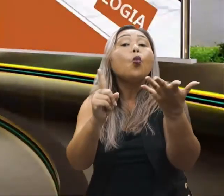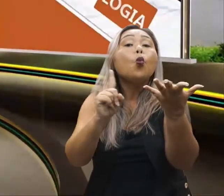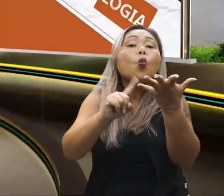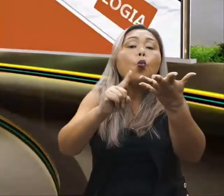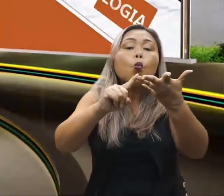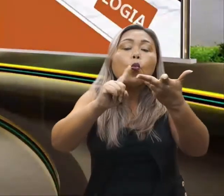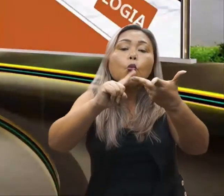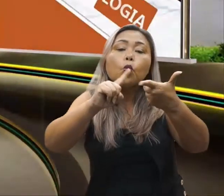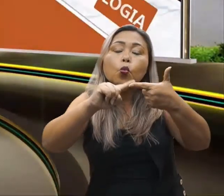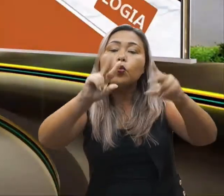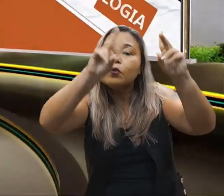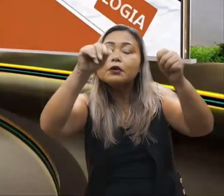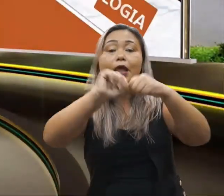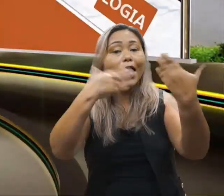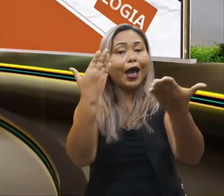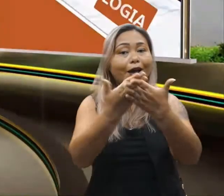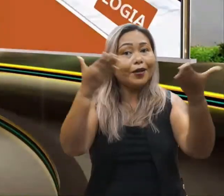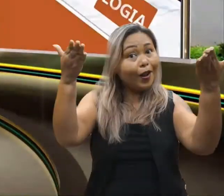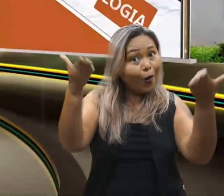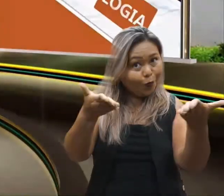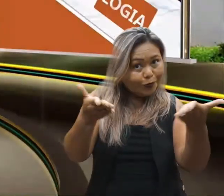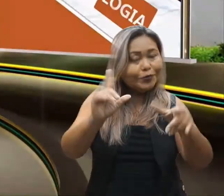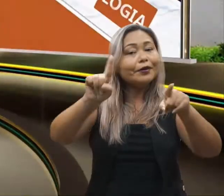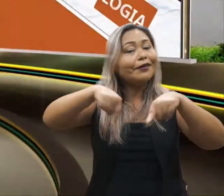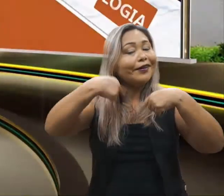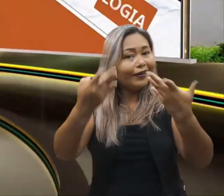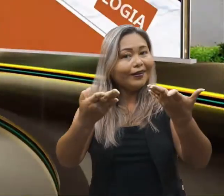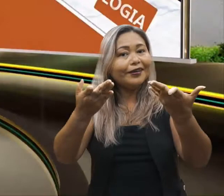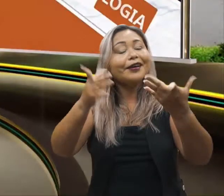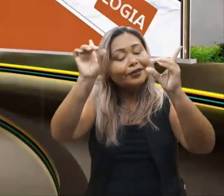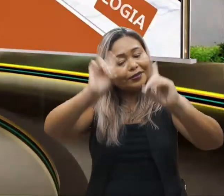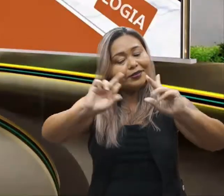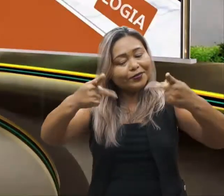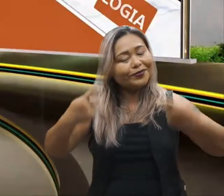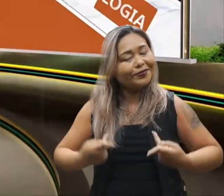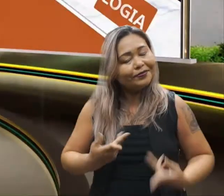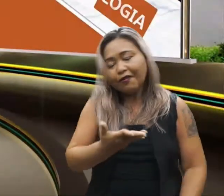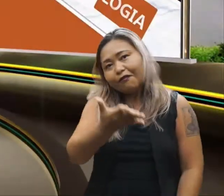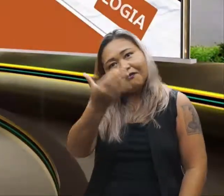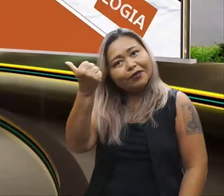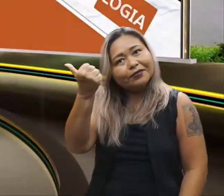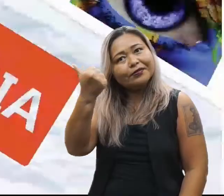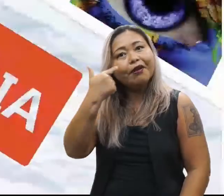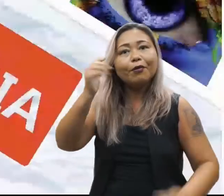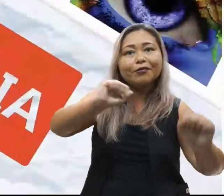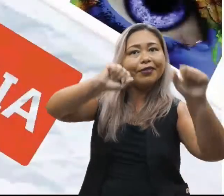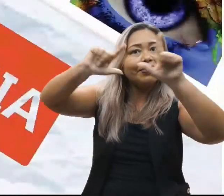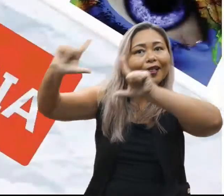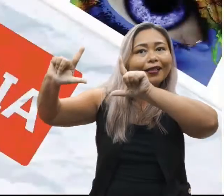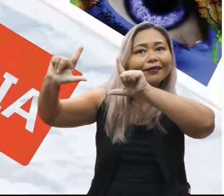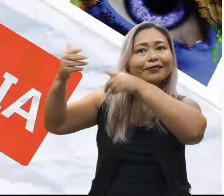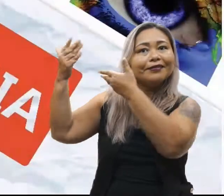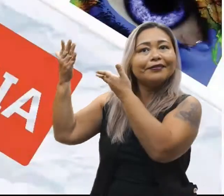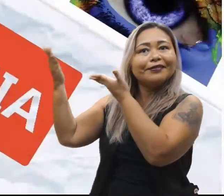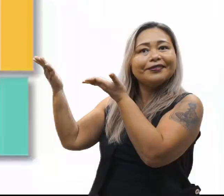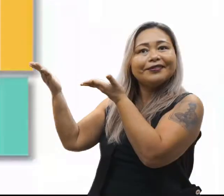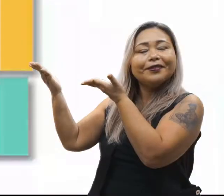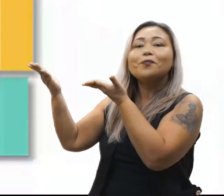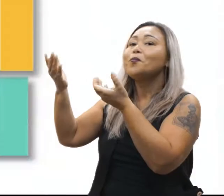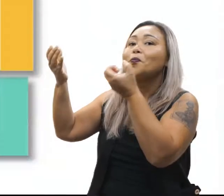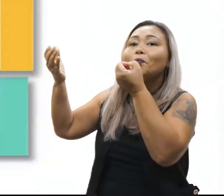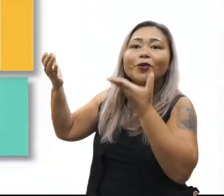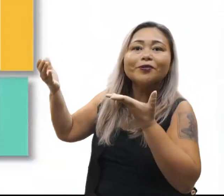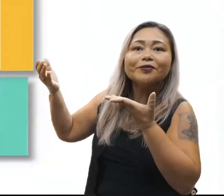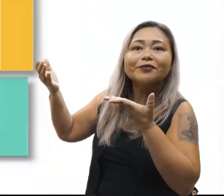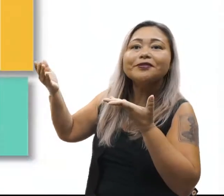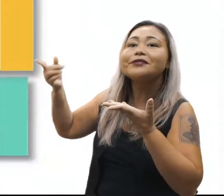da nossa aula de hoje, além de saber que é sobre os direitos humanos. Vamos lá? Vamos para a tela? Bom, tá